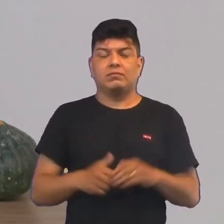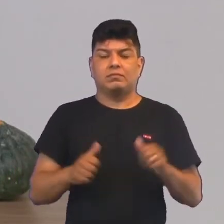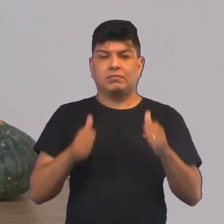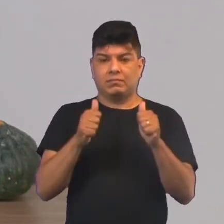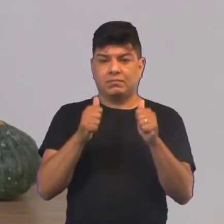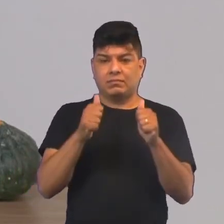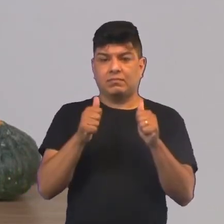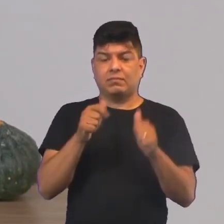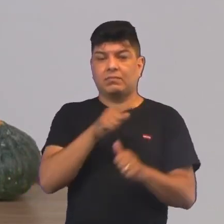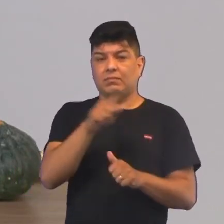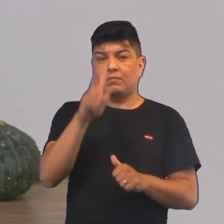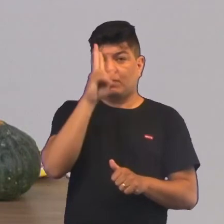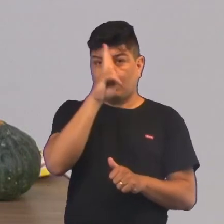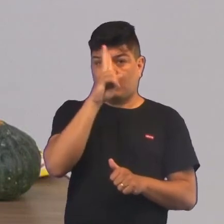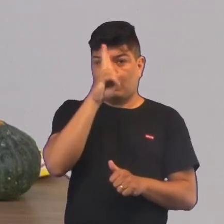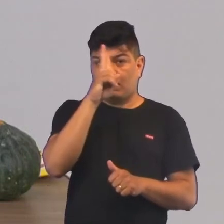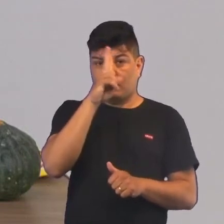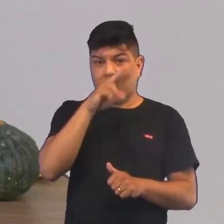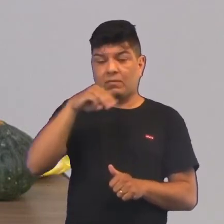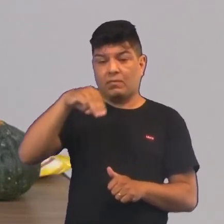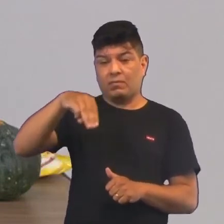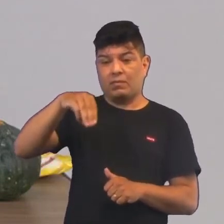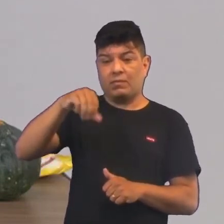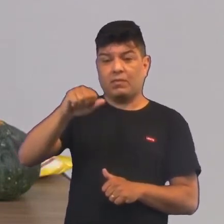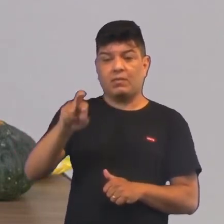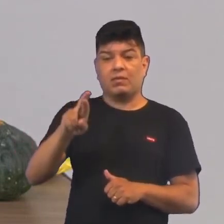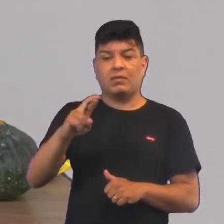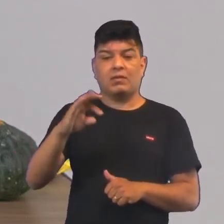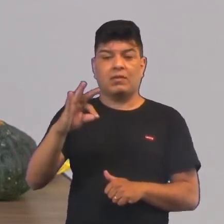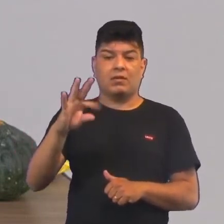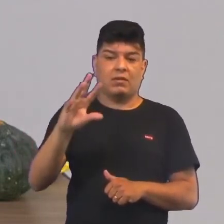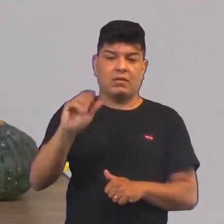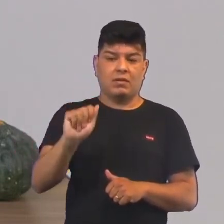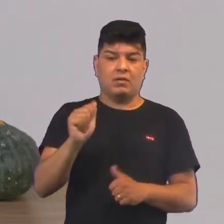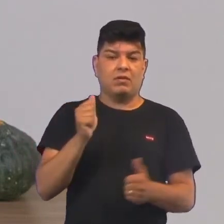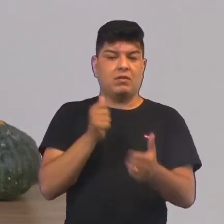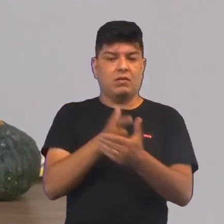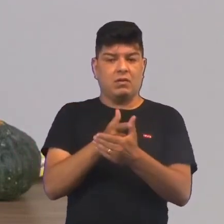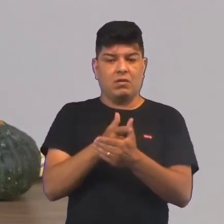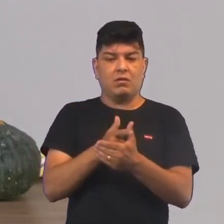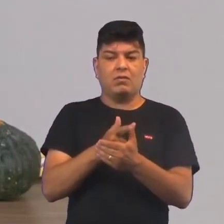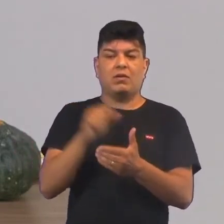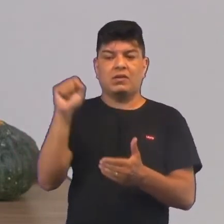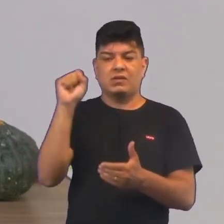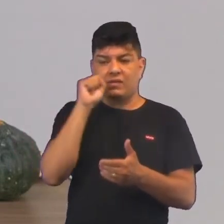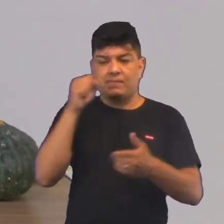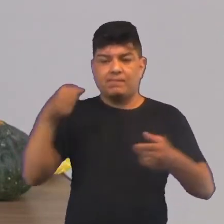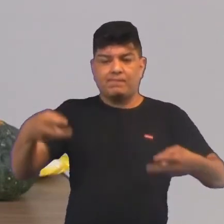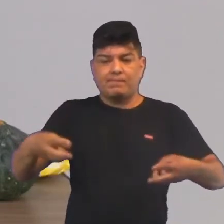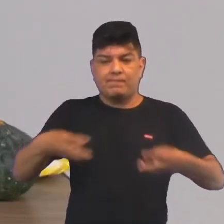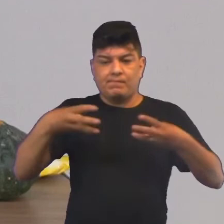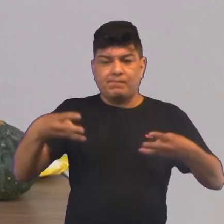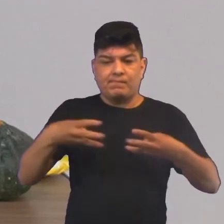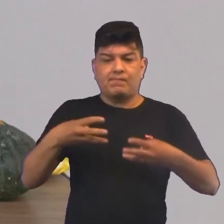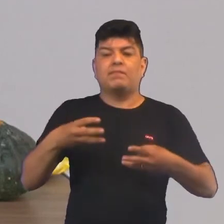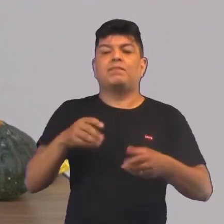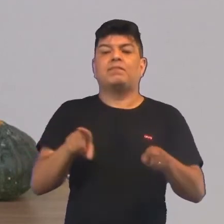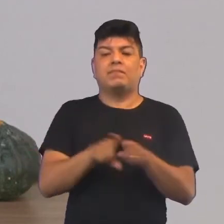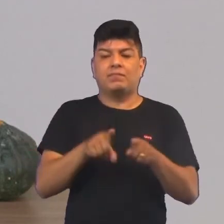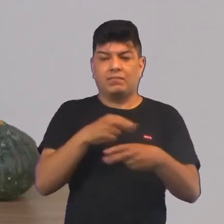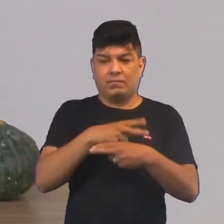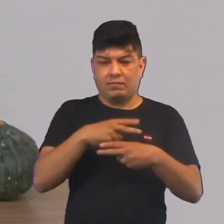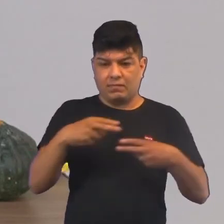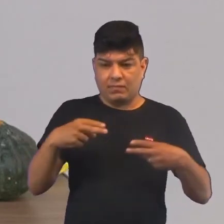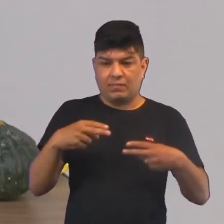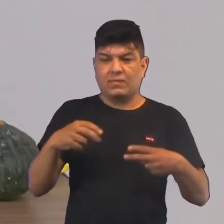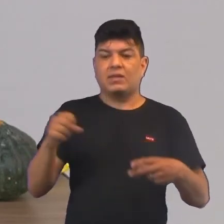Muito bem, vocês lembram que Dona Maricota comprou o quê? Comprou verduras e comprou legumes, certo?